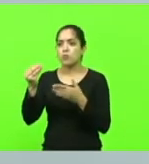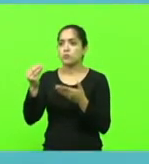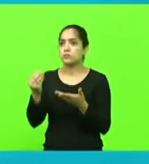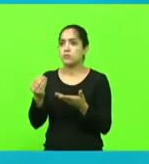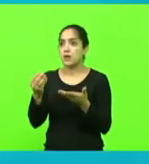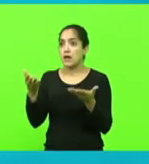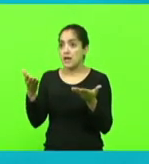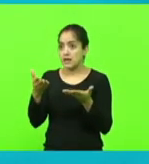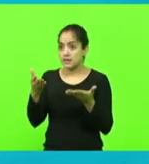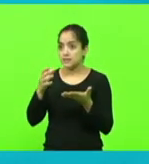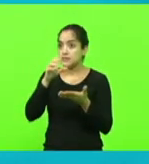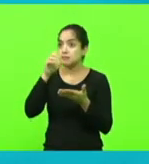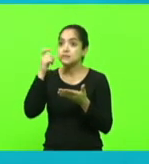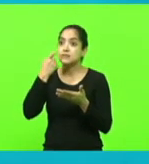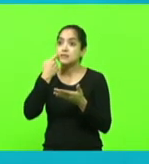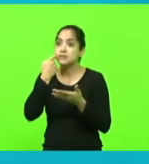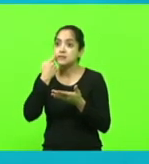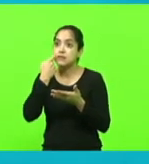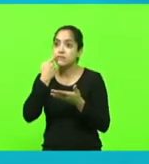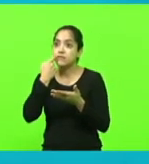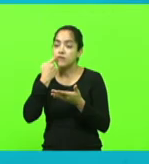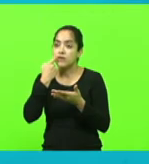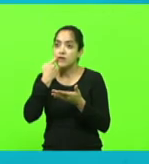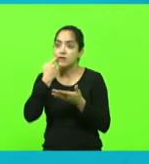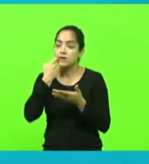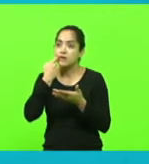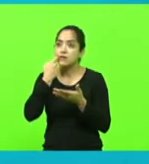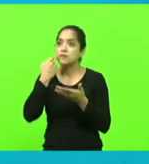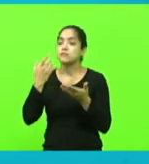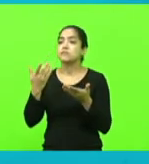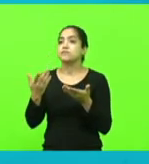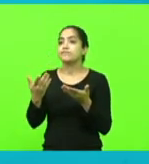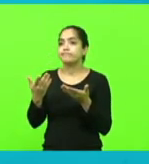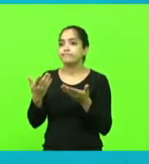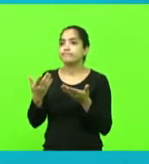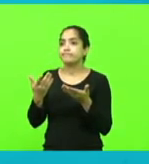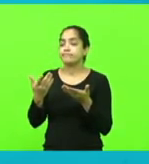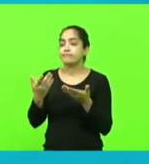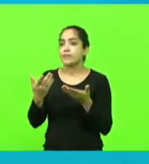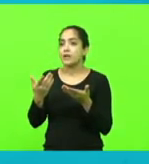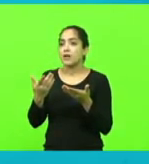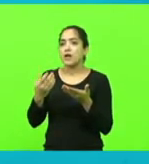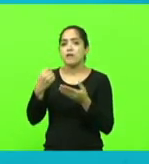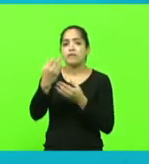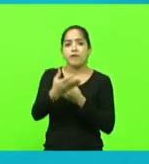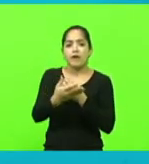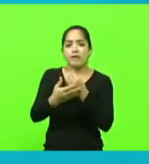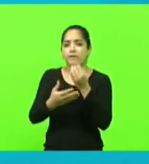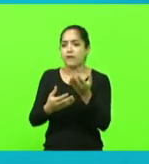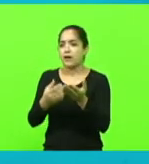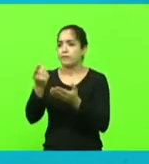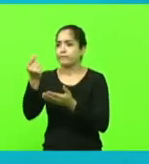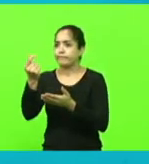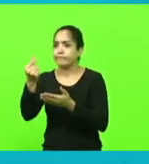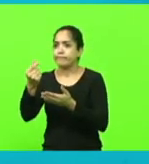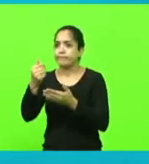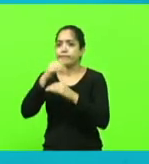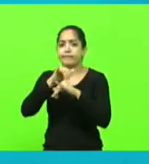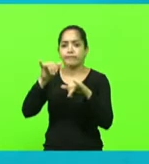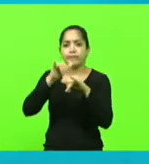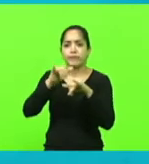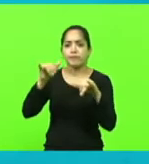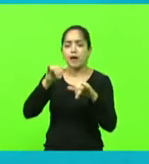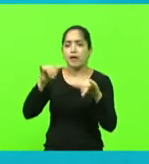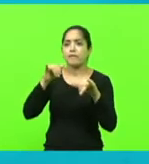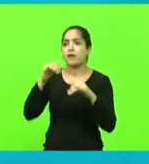sai sexta-feira de casa e aí ele sai entregando 1 milhão. Sabe, é o caminhão do